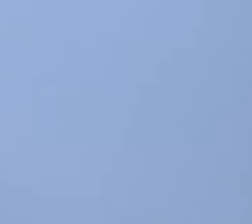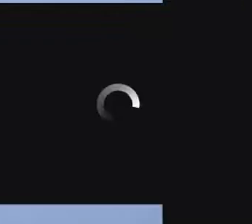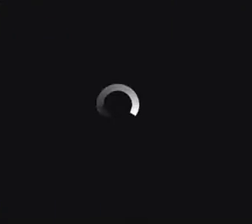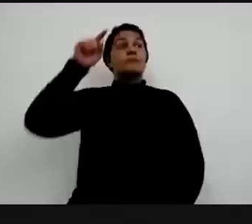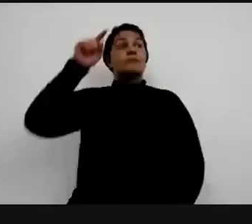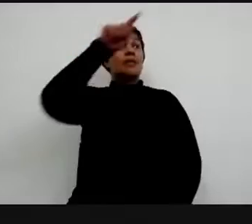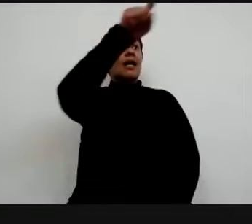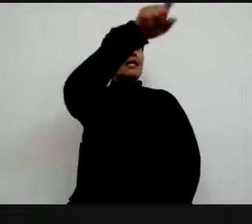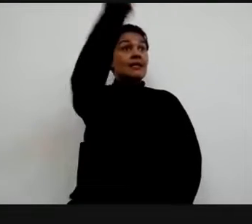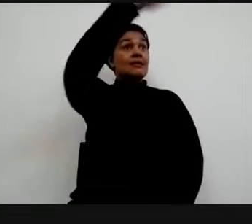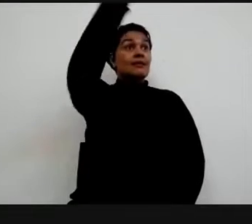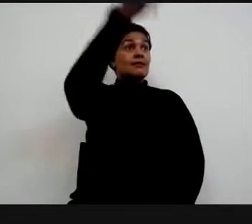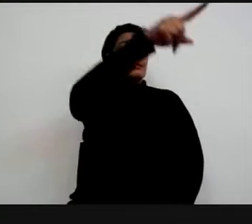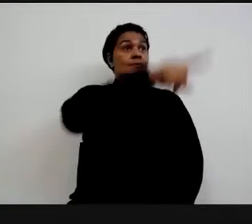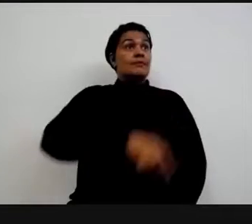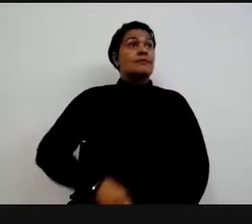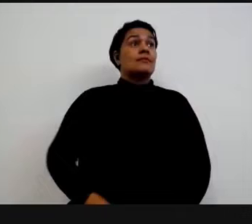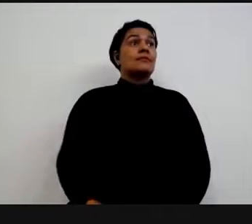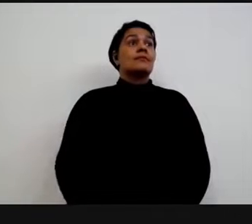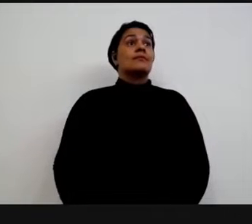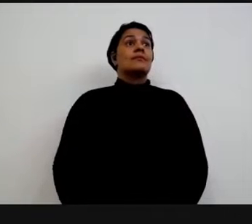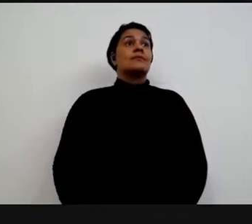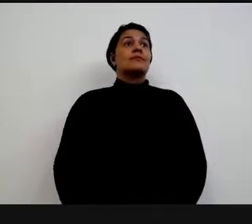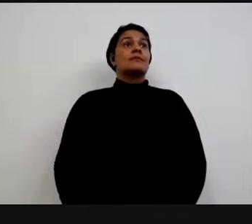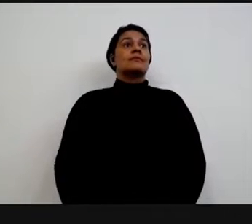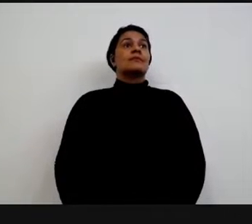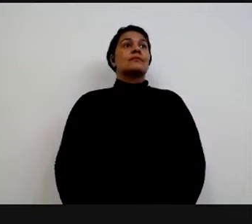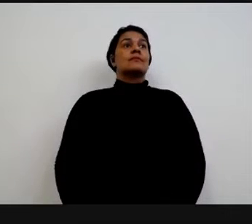descrição também do YouTube. Ok?